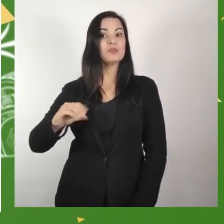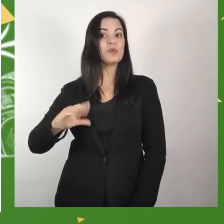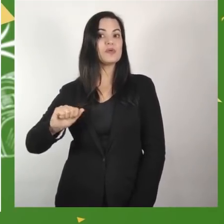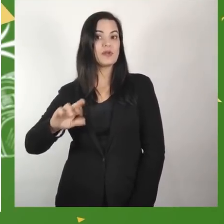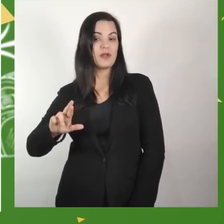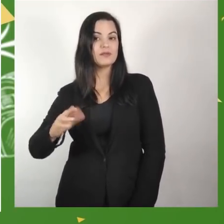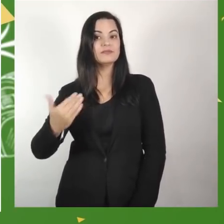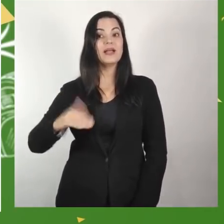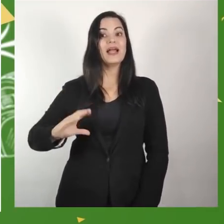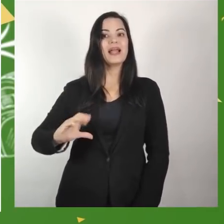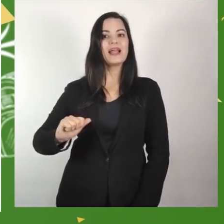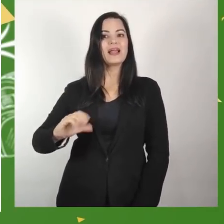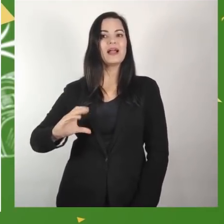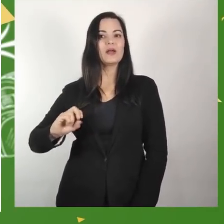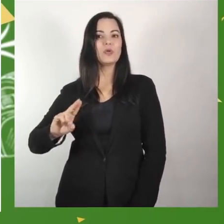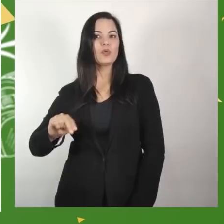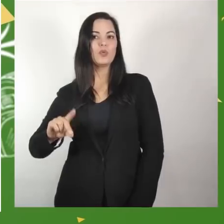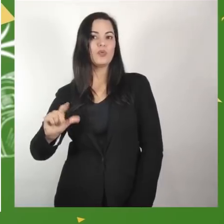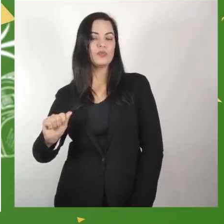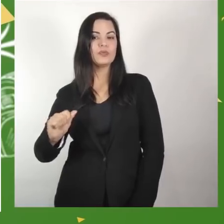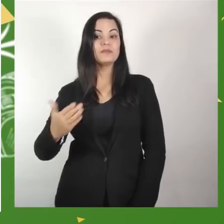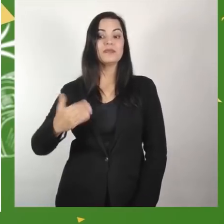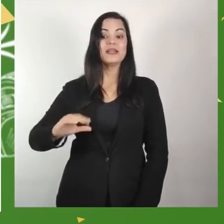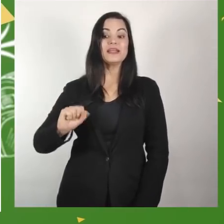Chapocar. Cacunda.